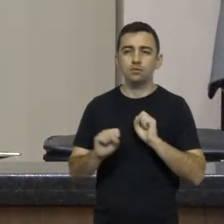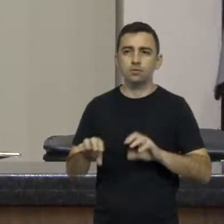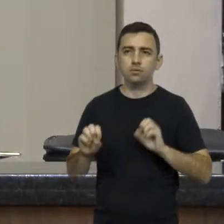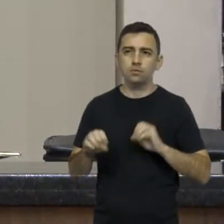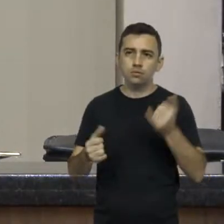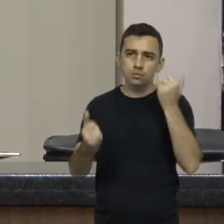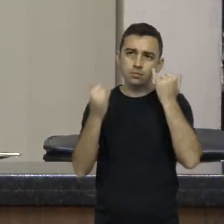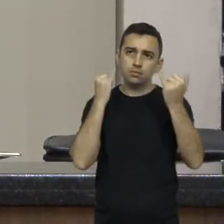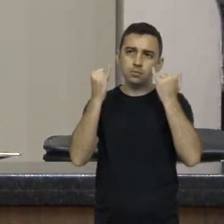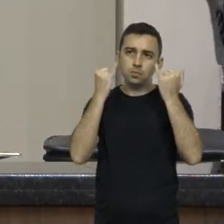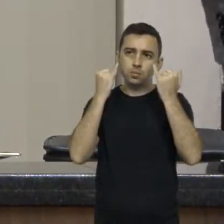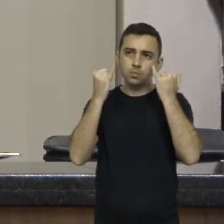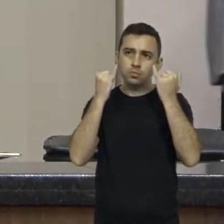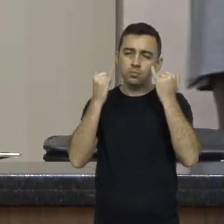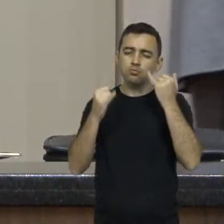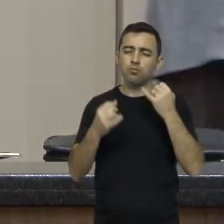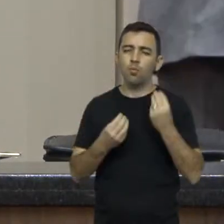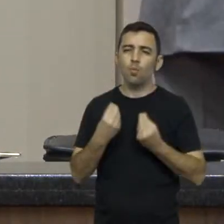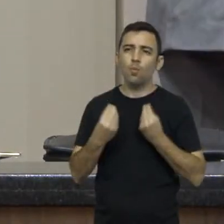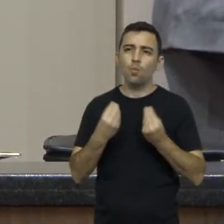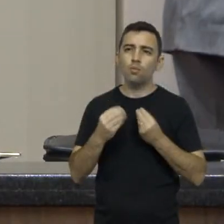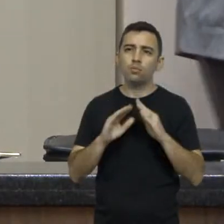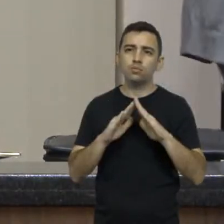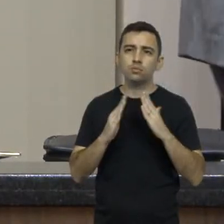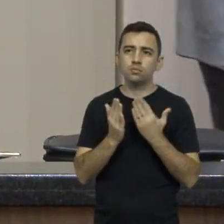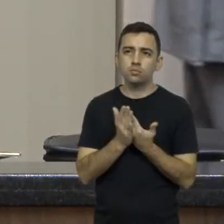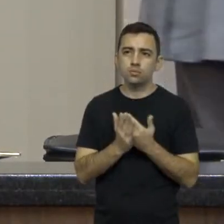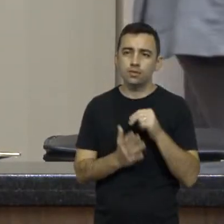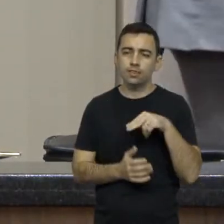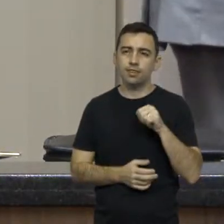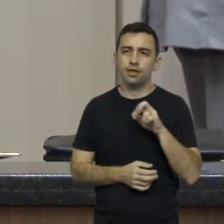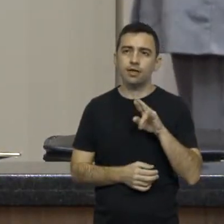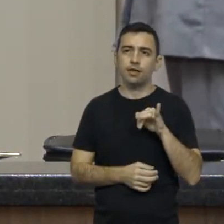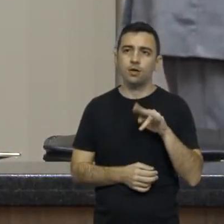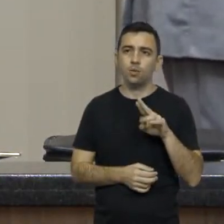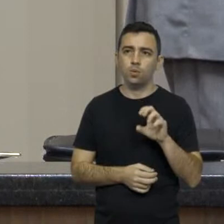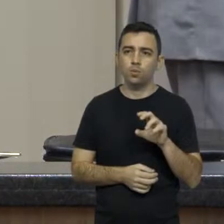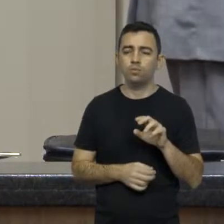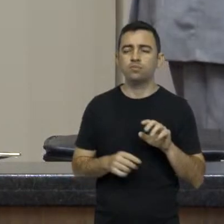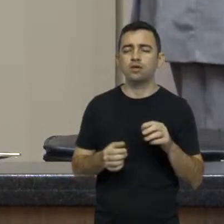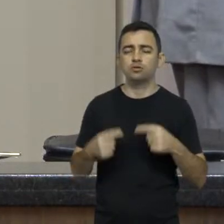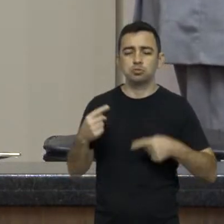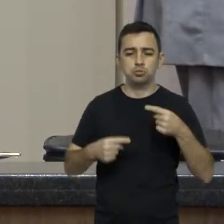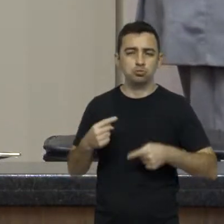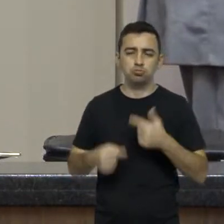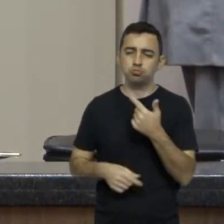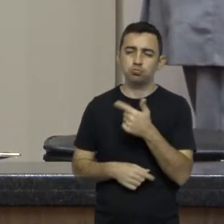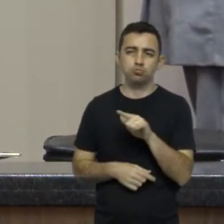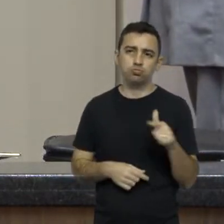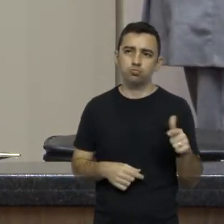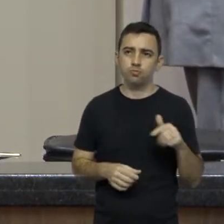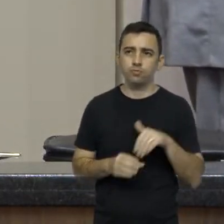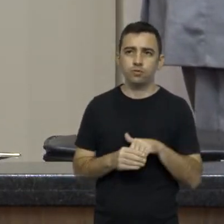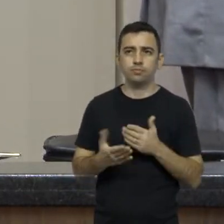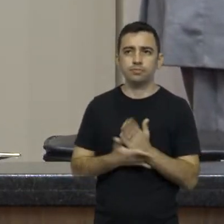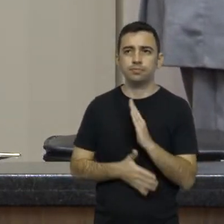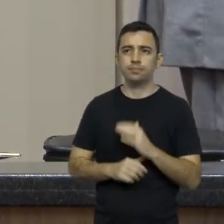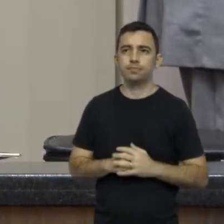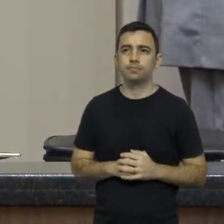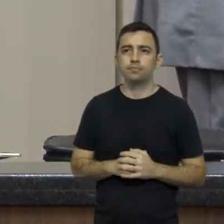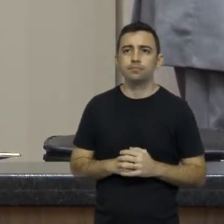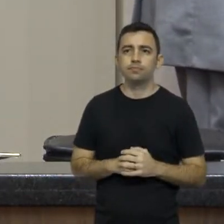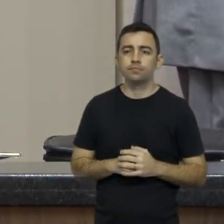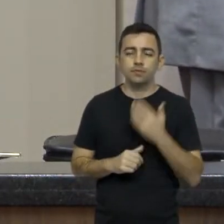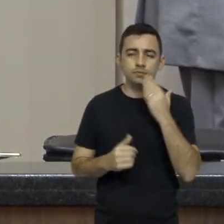informações acerca da situação da Escola Estadual Nereu Ramos. Em discussão, não havendo, em votação, está aprovado.